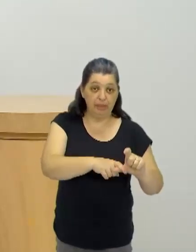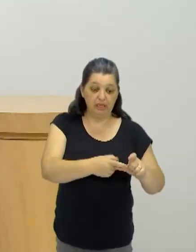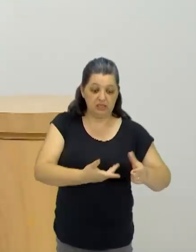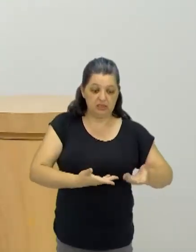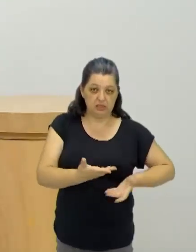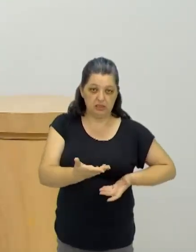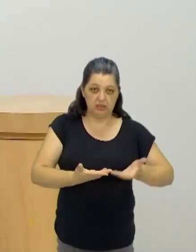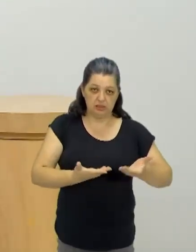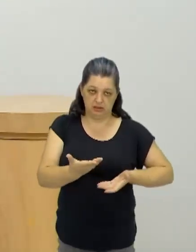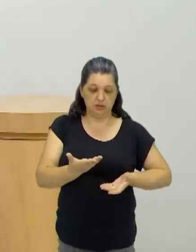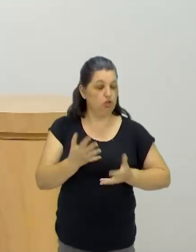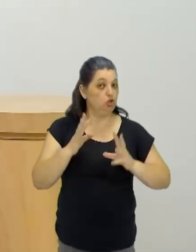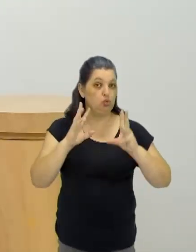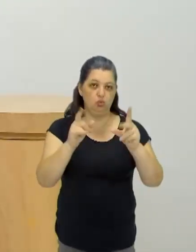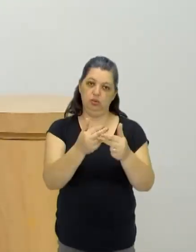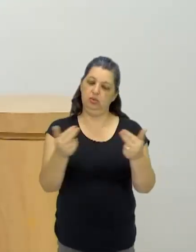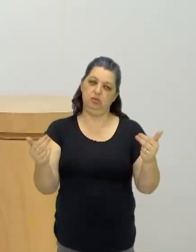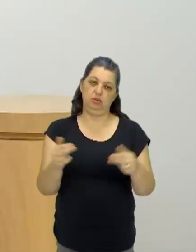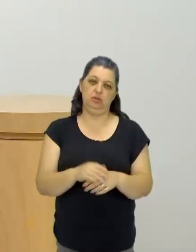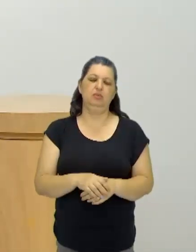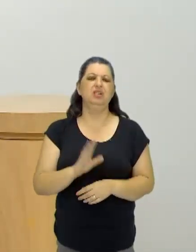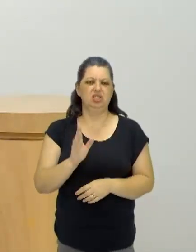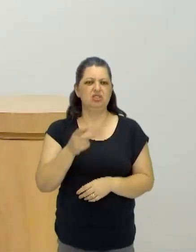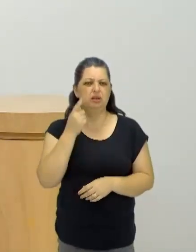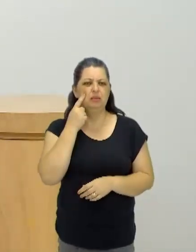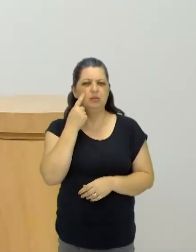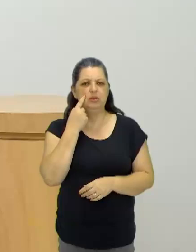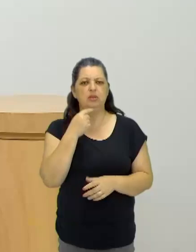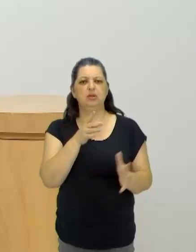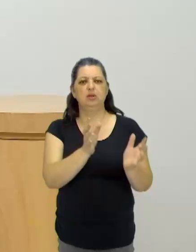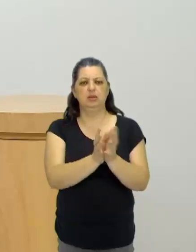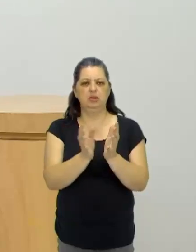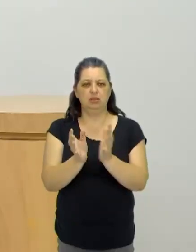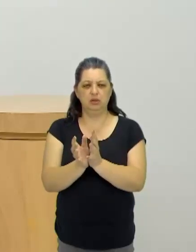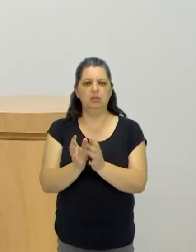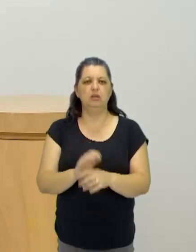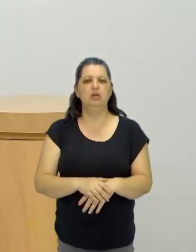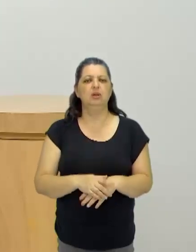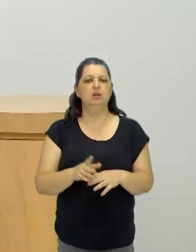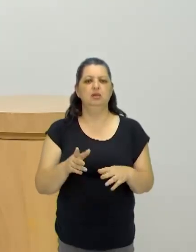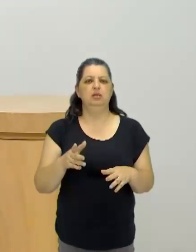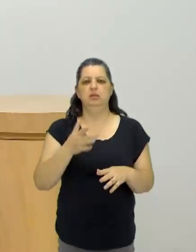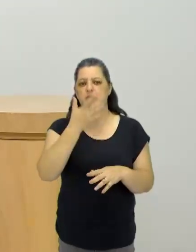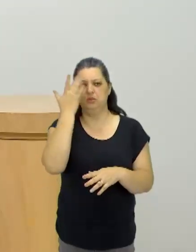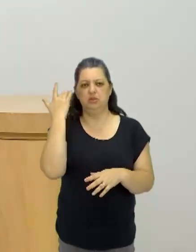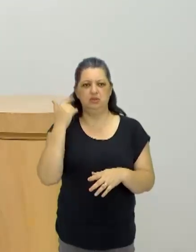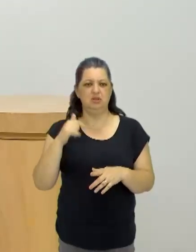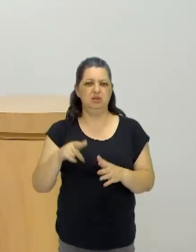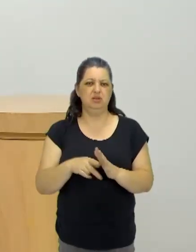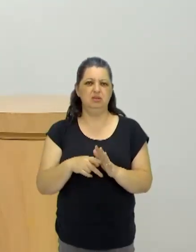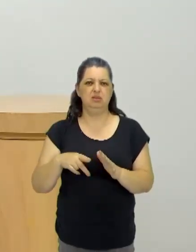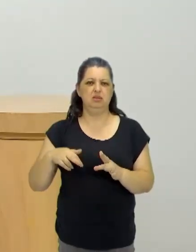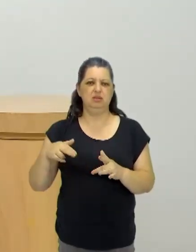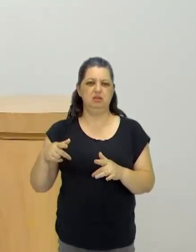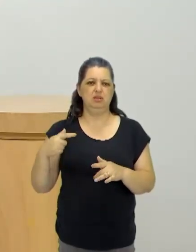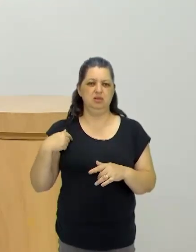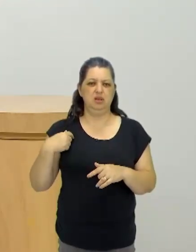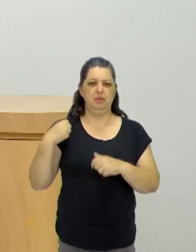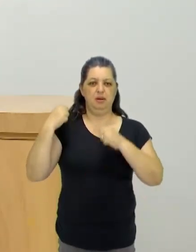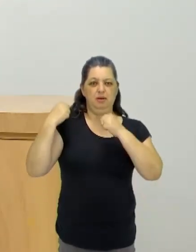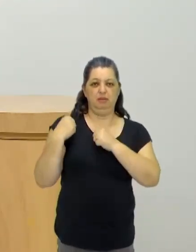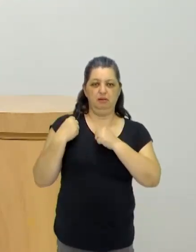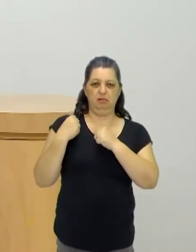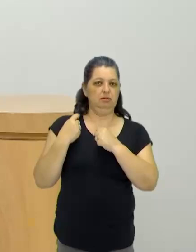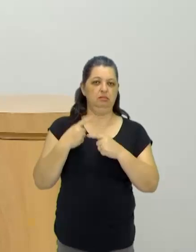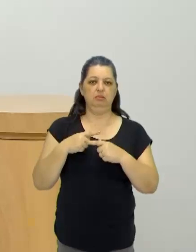tudo. Eu acho que você já deve ter visto, é clássica essa iconografia do Debré, as pessoas nem andavam, já viu o pessoal da elite andava em liteira, já viu isso?